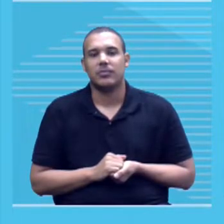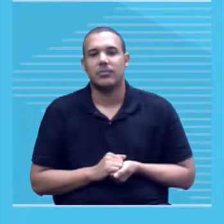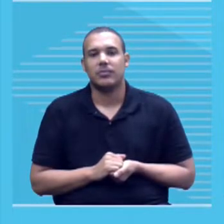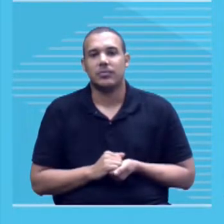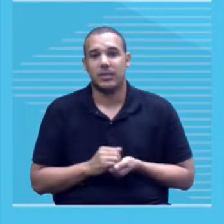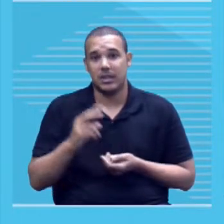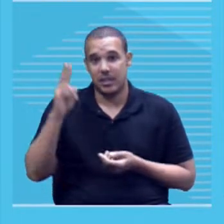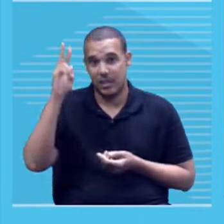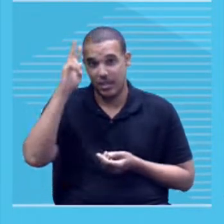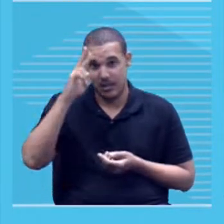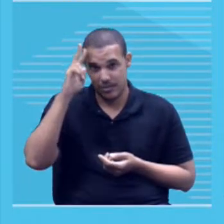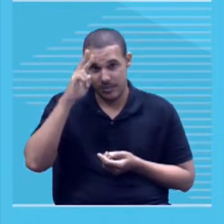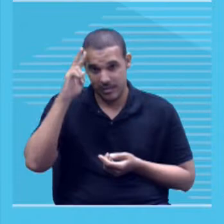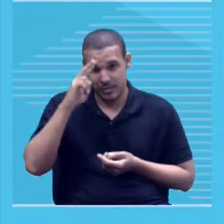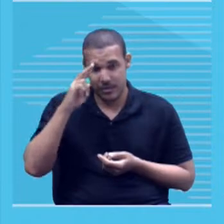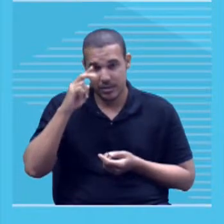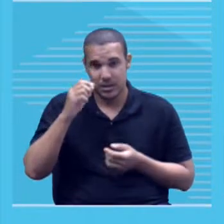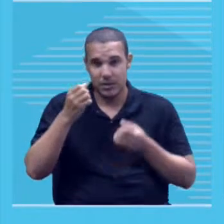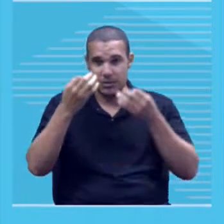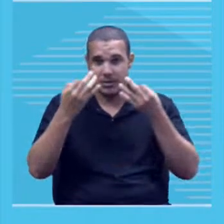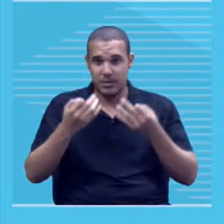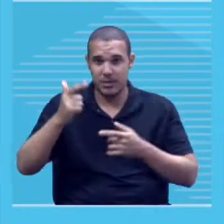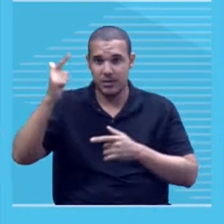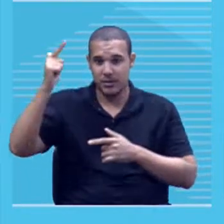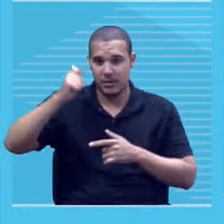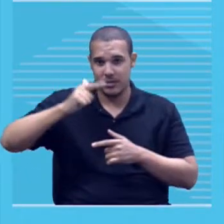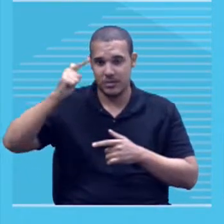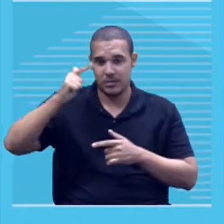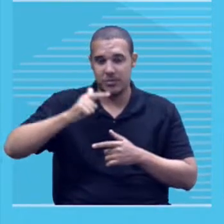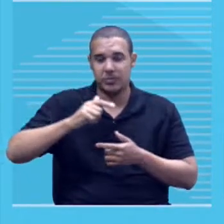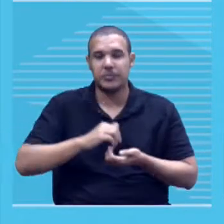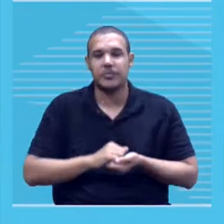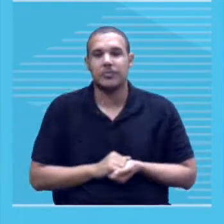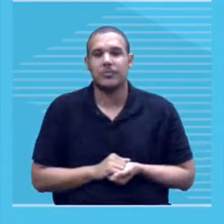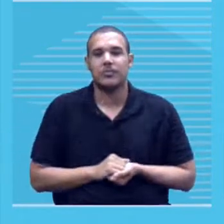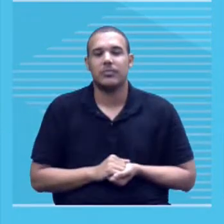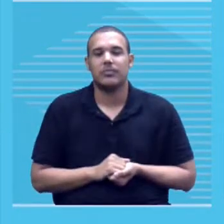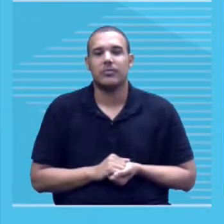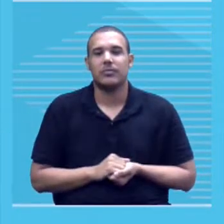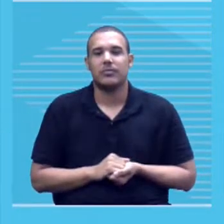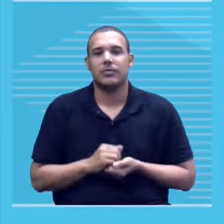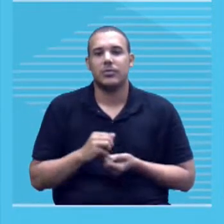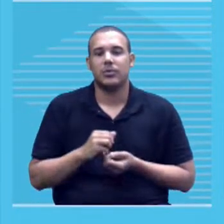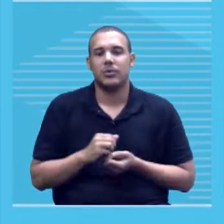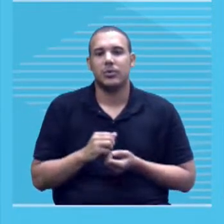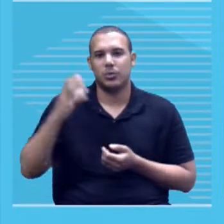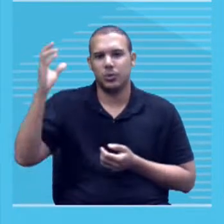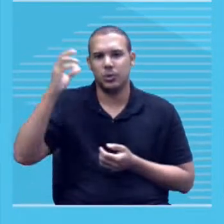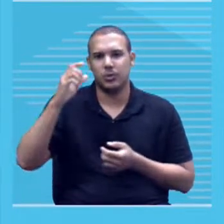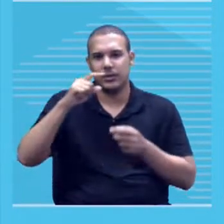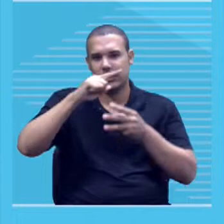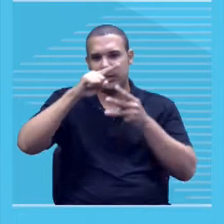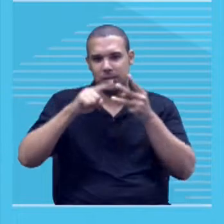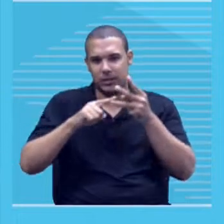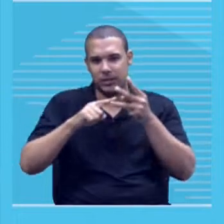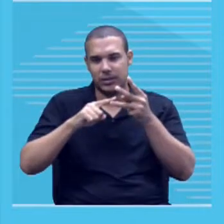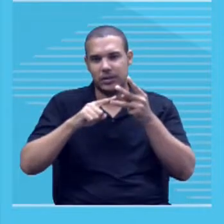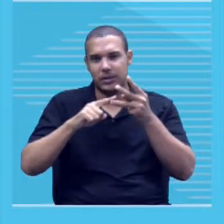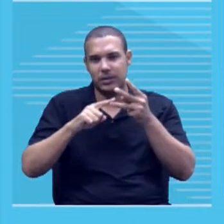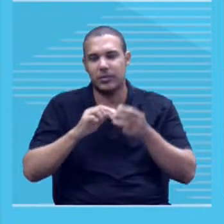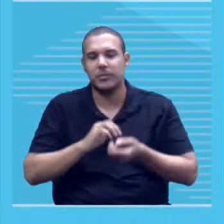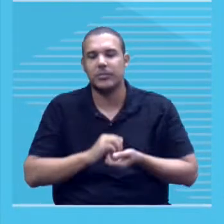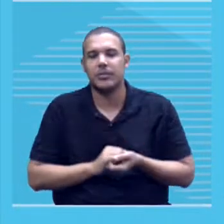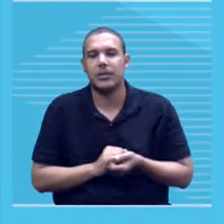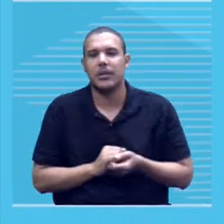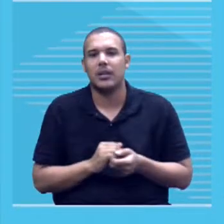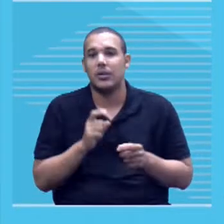Recapitulando a ideia da questão, caso tenha ficado alguma dúvida, ele falou que um chuveiro funciona nas 3 posições. Verão, primavera e inverno, sendo que no inverno é o que